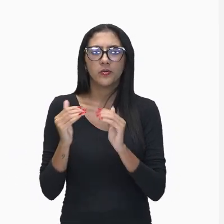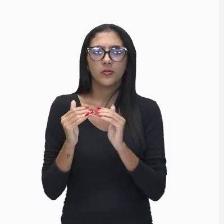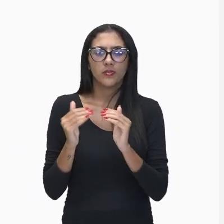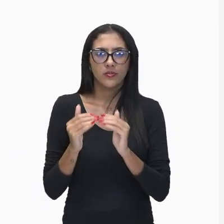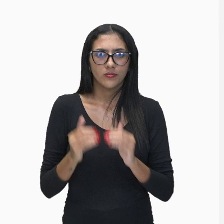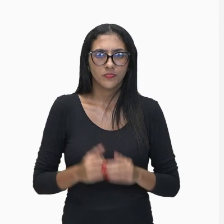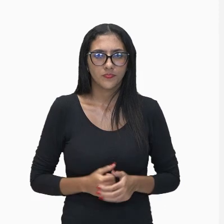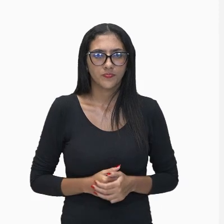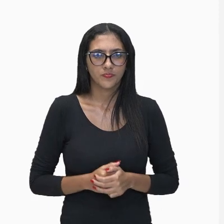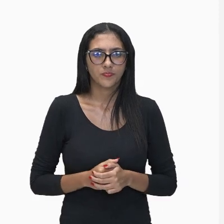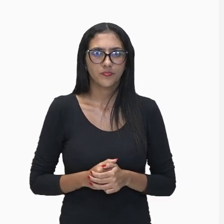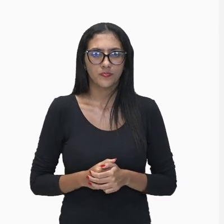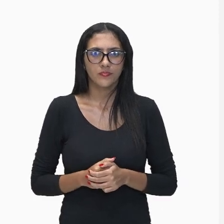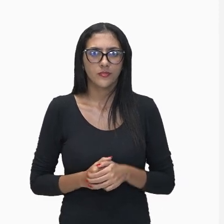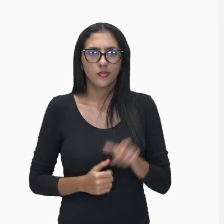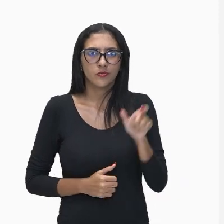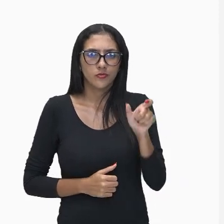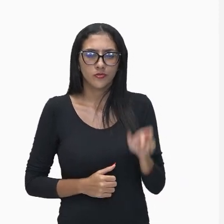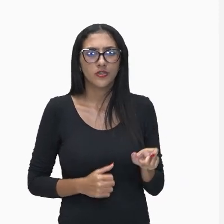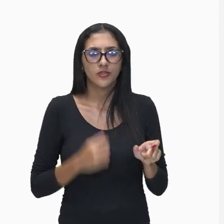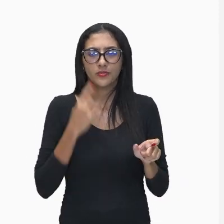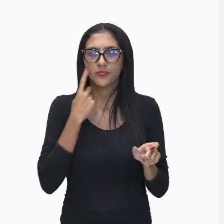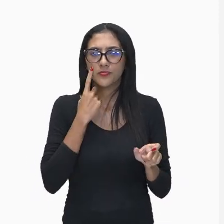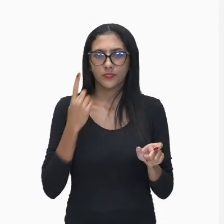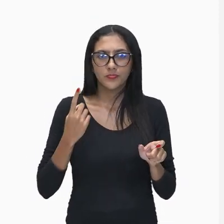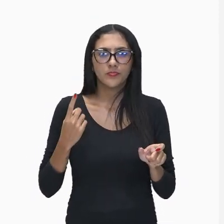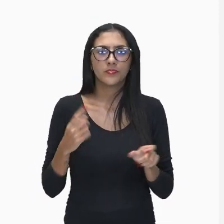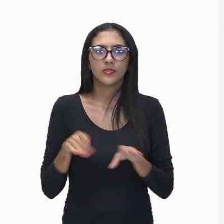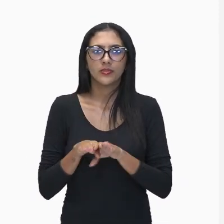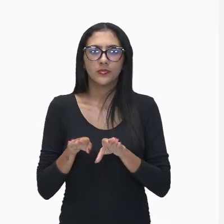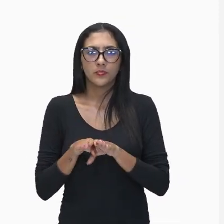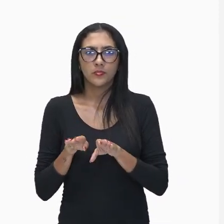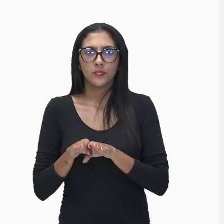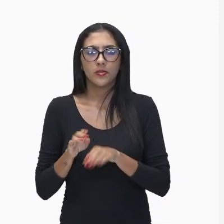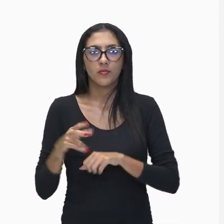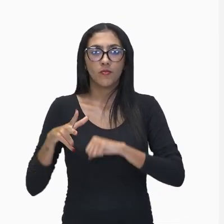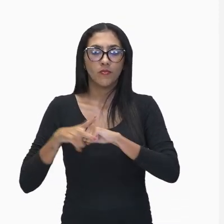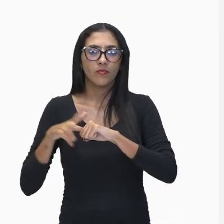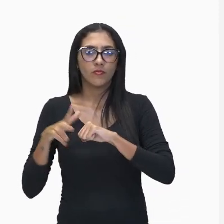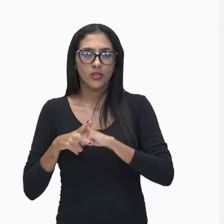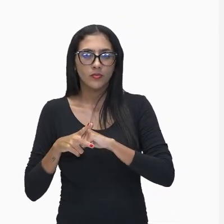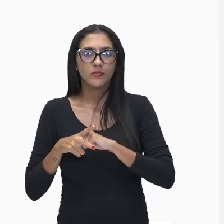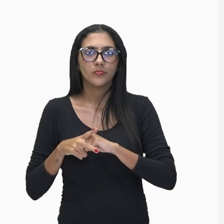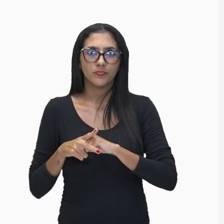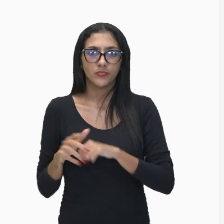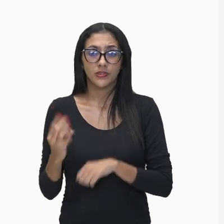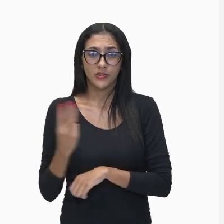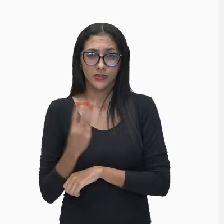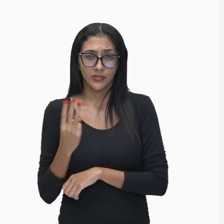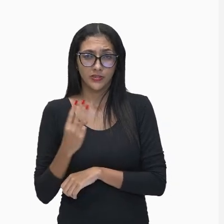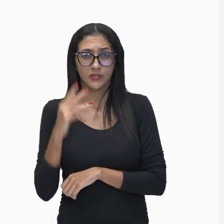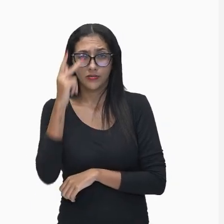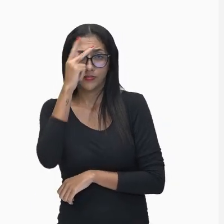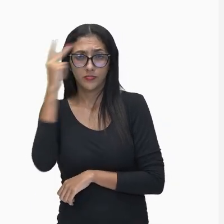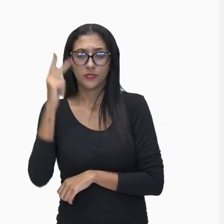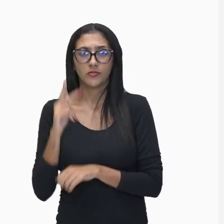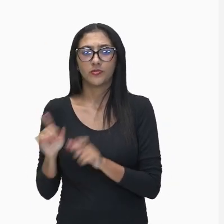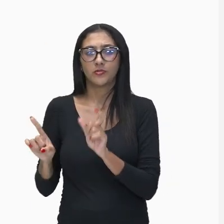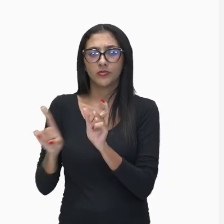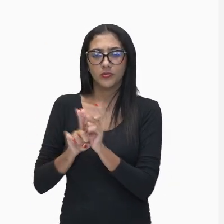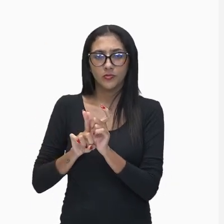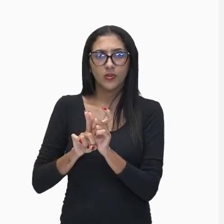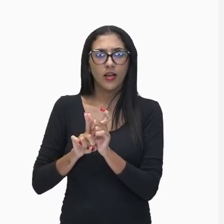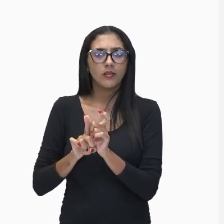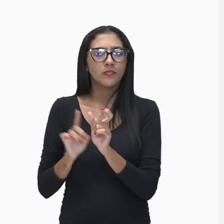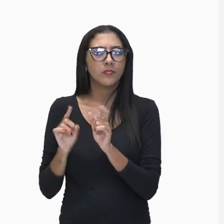nosso sujeito, destacando para vocês tanto o sujeito quanto o verbo está na terceira pessoa do singular, porque concorda com